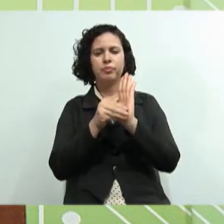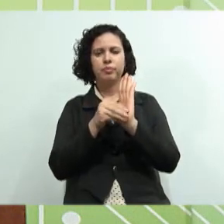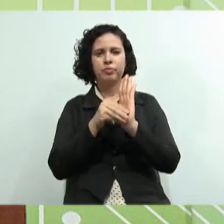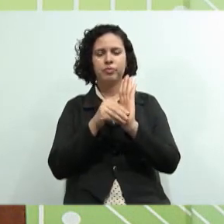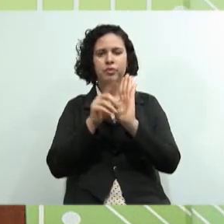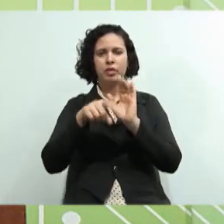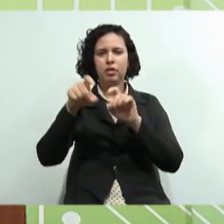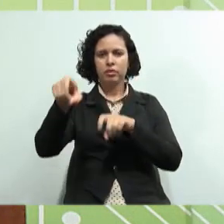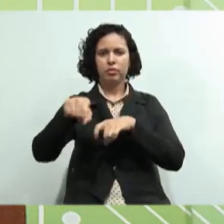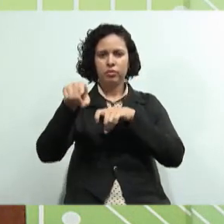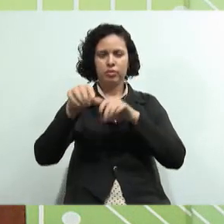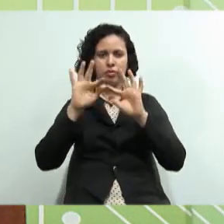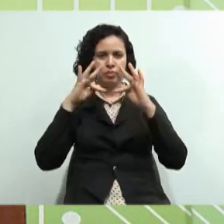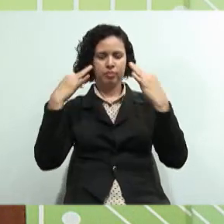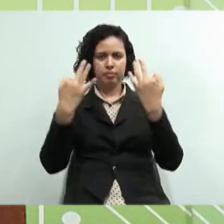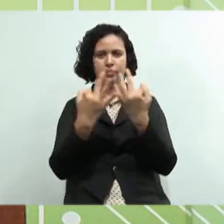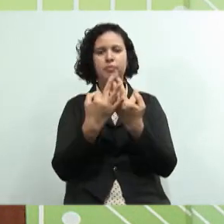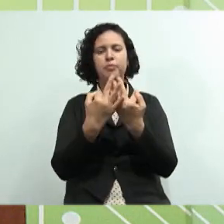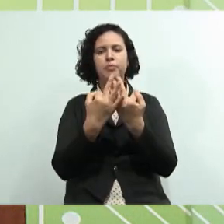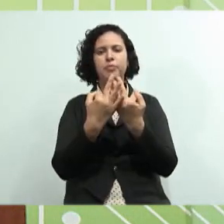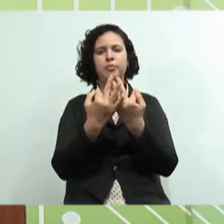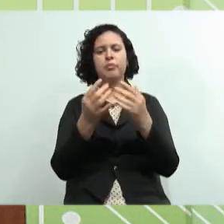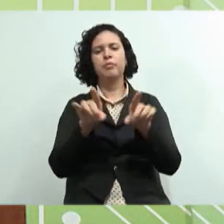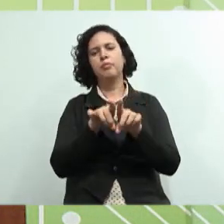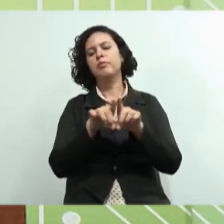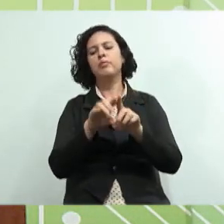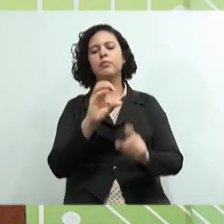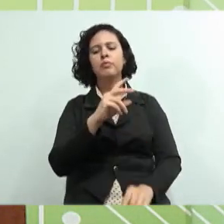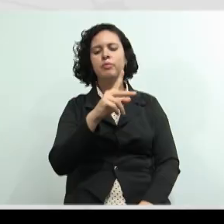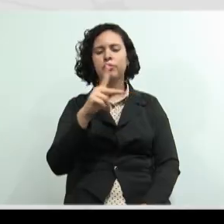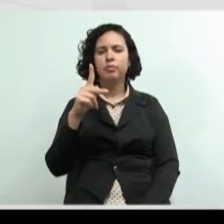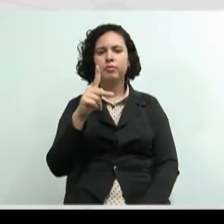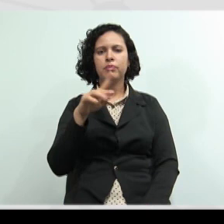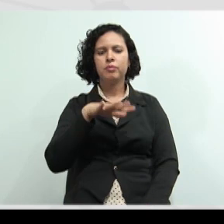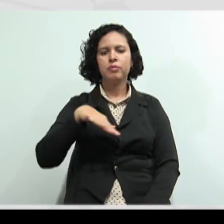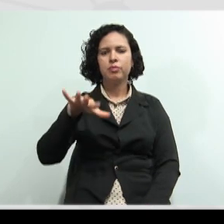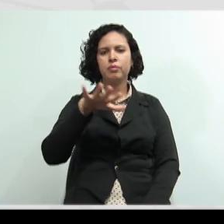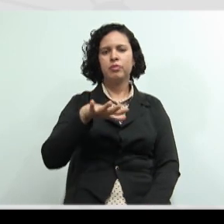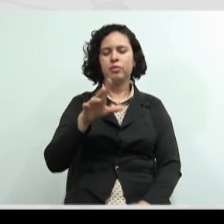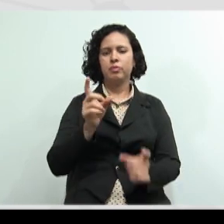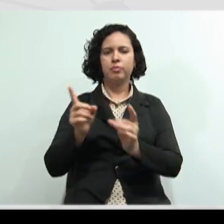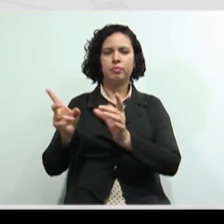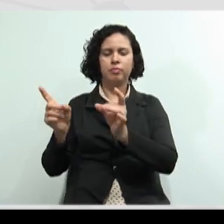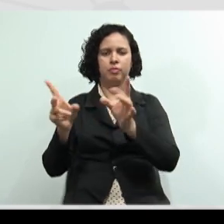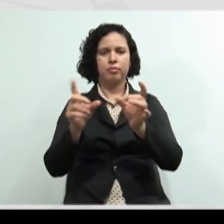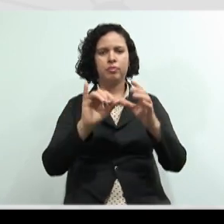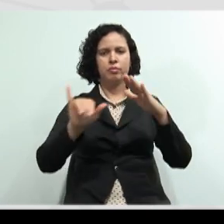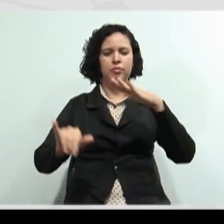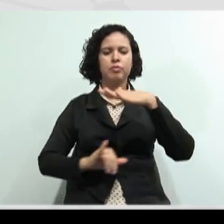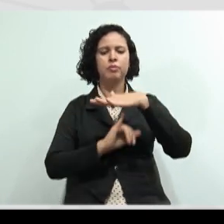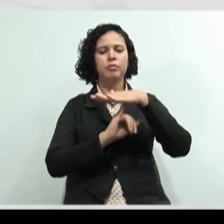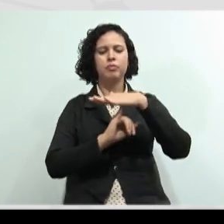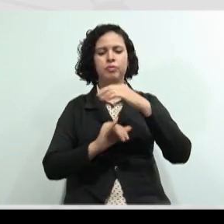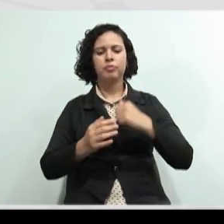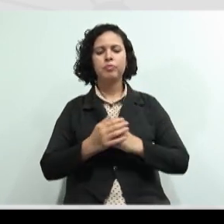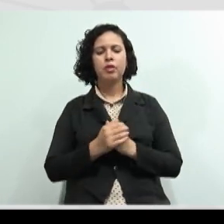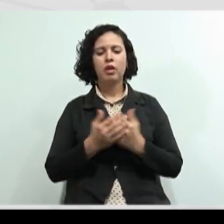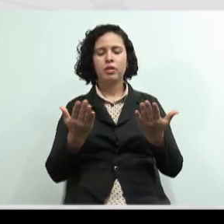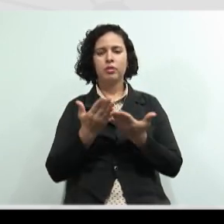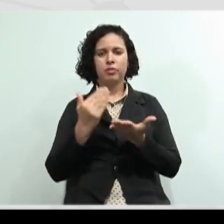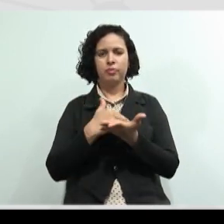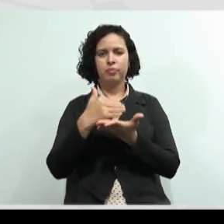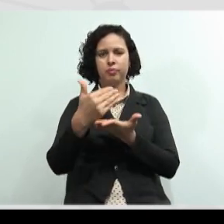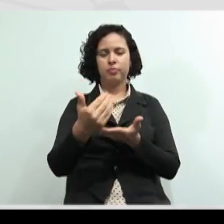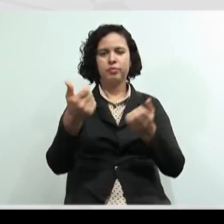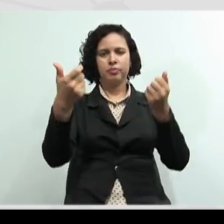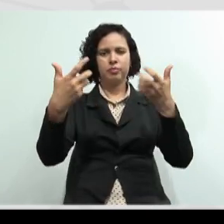agricultura familiar, as cooperativas e suas relações com os mercados institucionais. Então vamos começar falando um